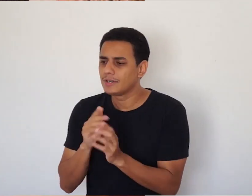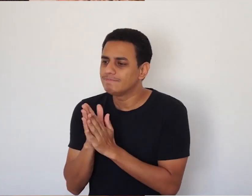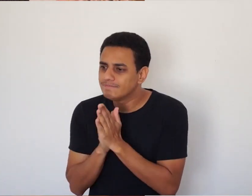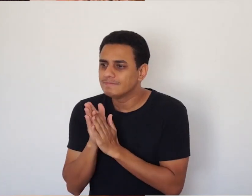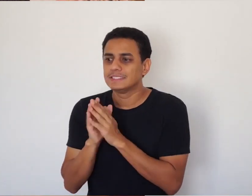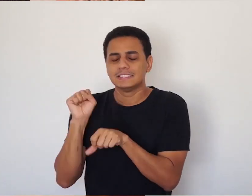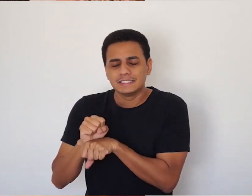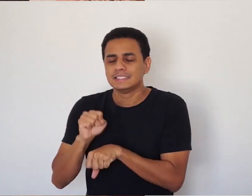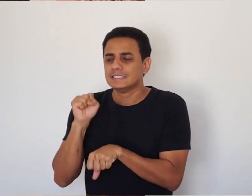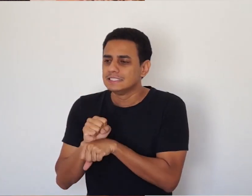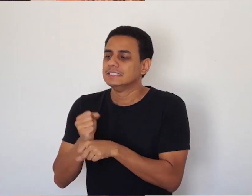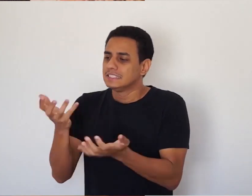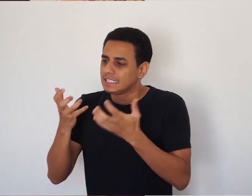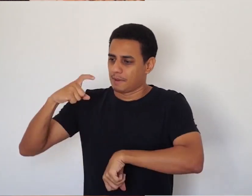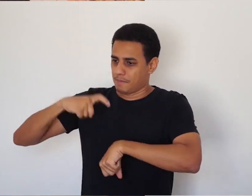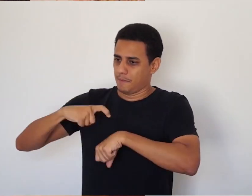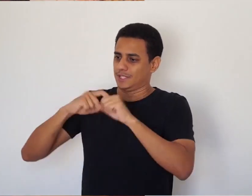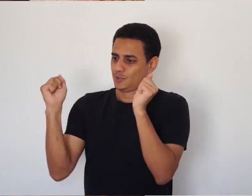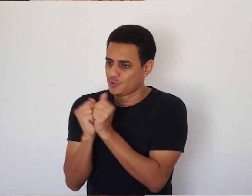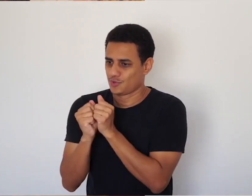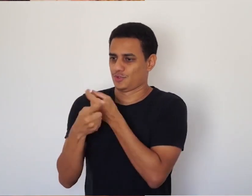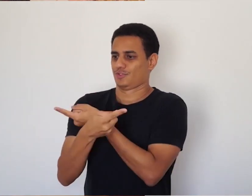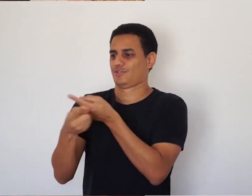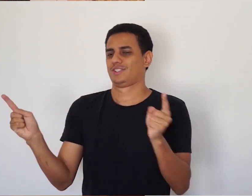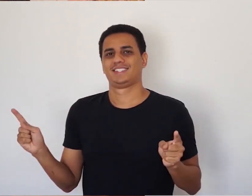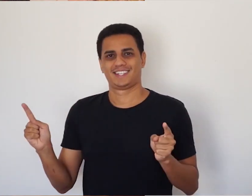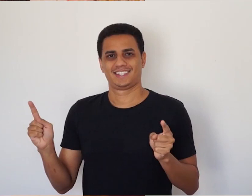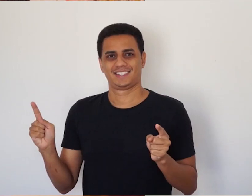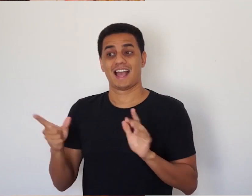desejei a viver esse momento